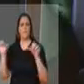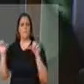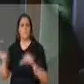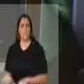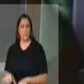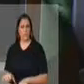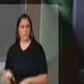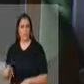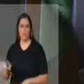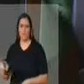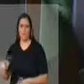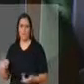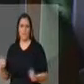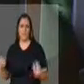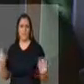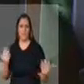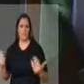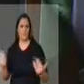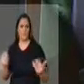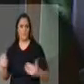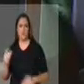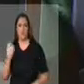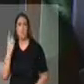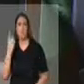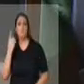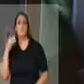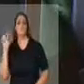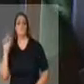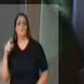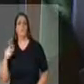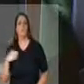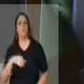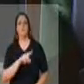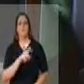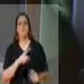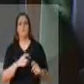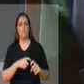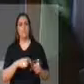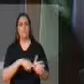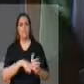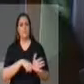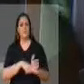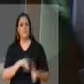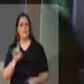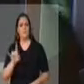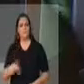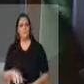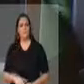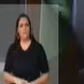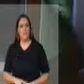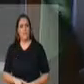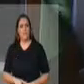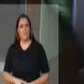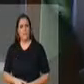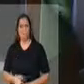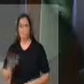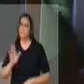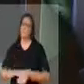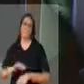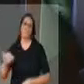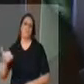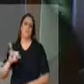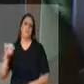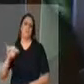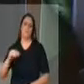acaba ficando doente? A produção dele vai diminuir, sem levar em conta o aspecto central, que é a vida